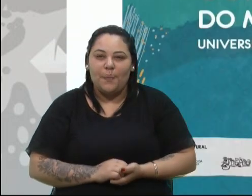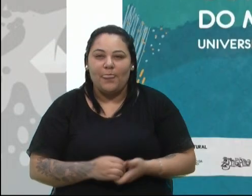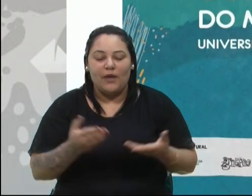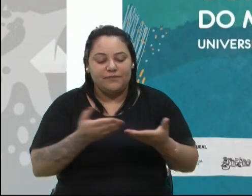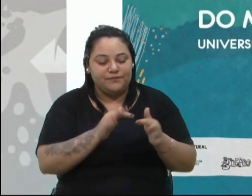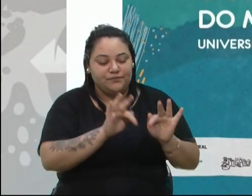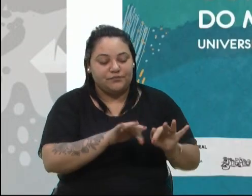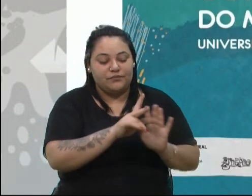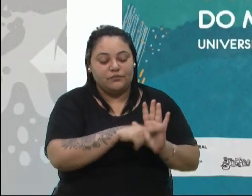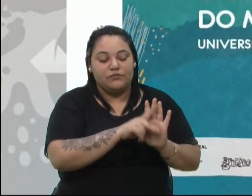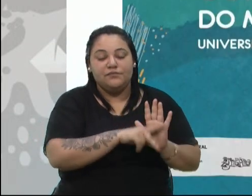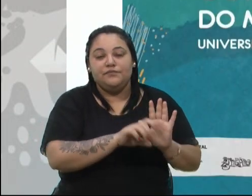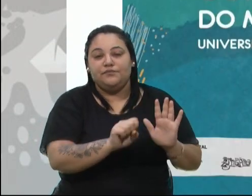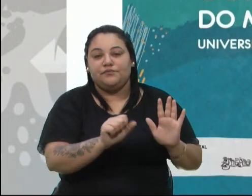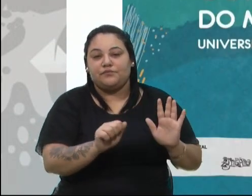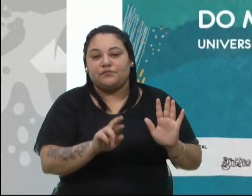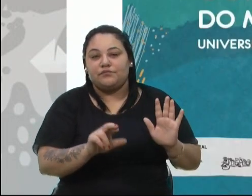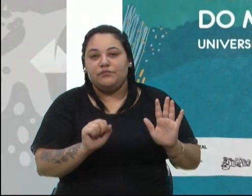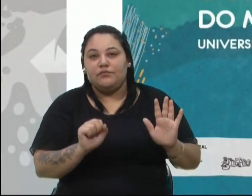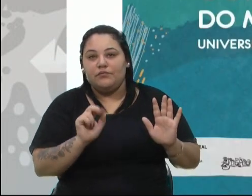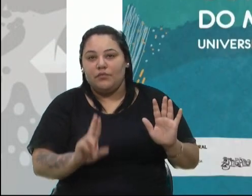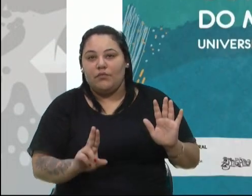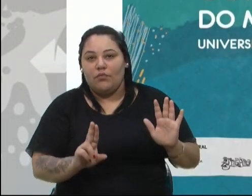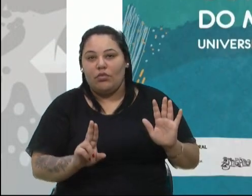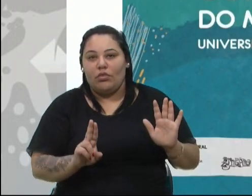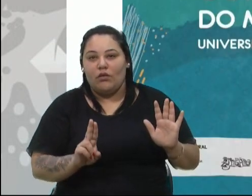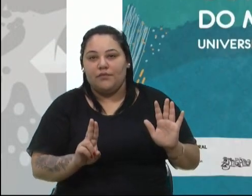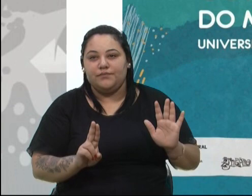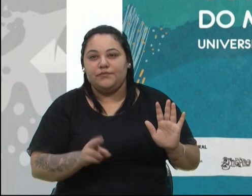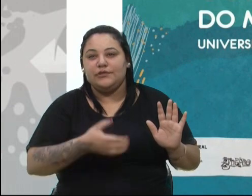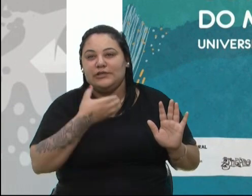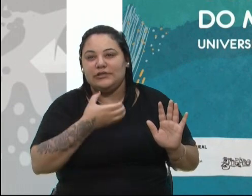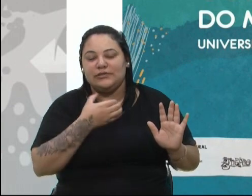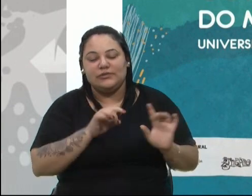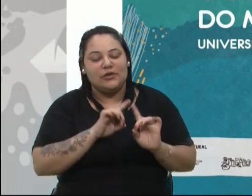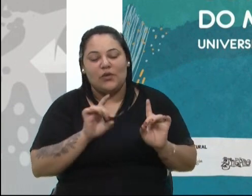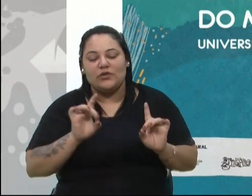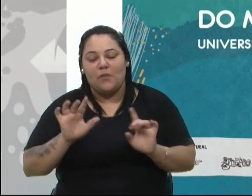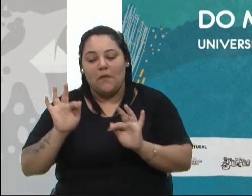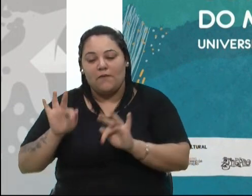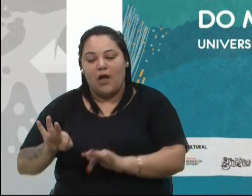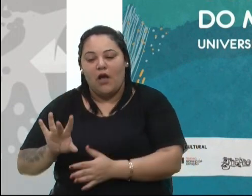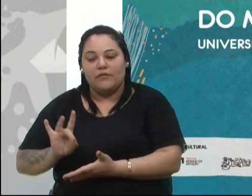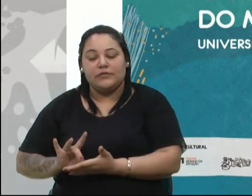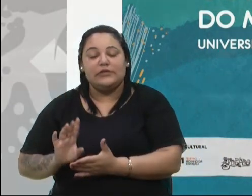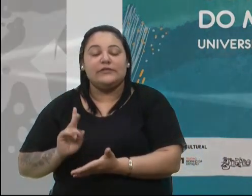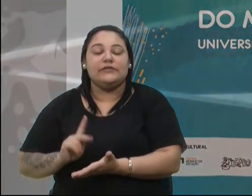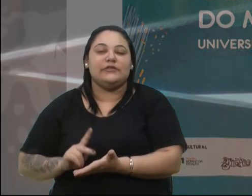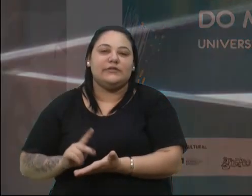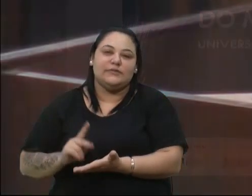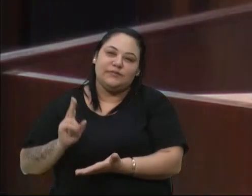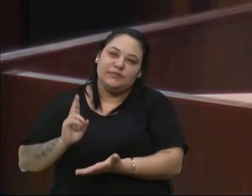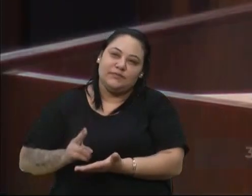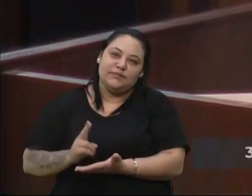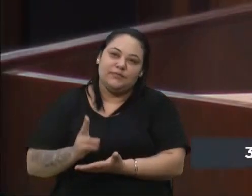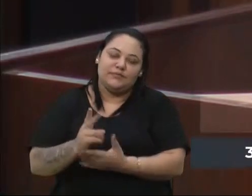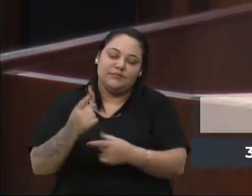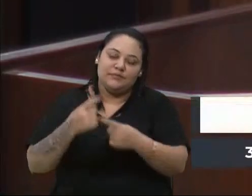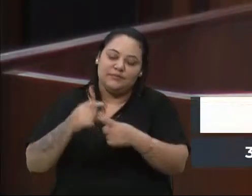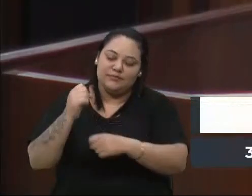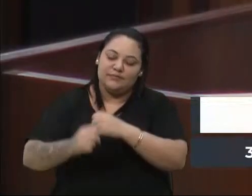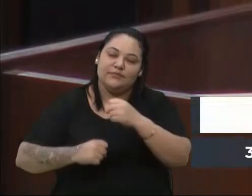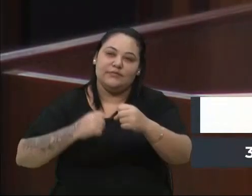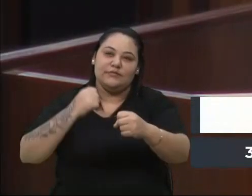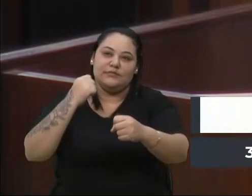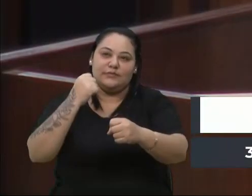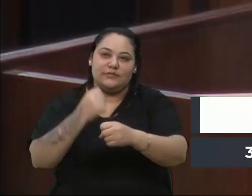projeto com o Sarau, em dezembro, mas não é um encerramento. É, na verdade, uma continuidade, porque ano que vem será um ano jubilar,